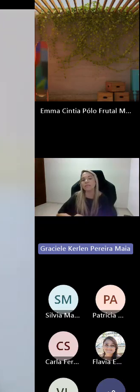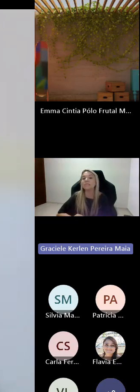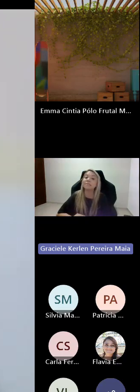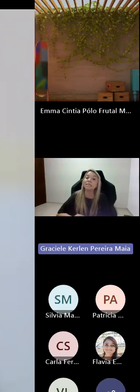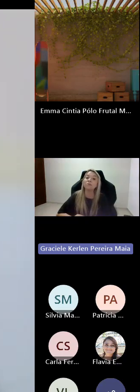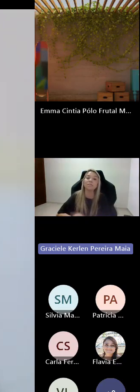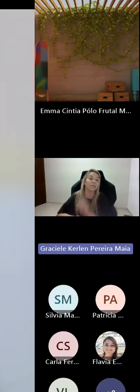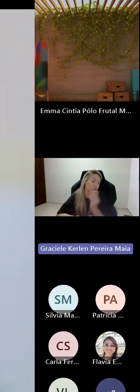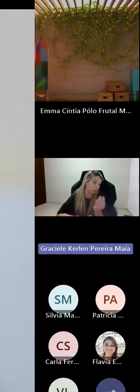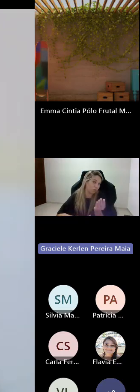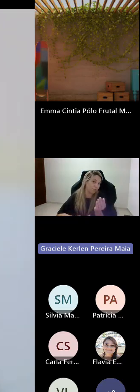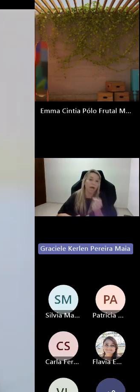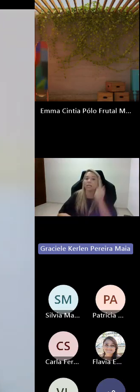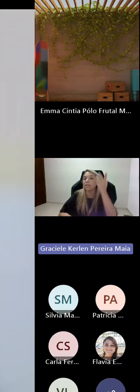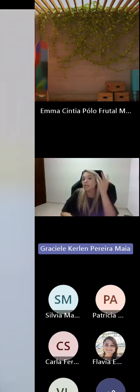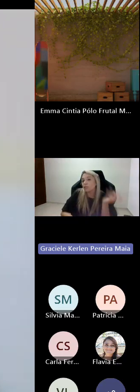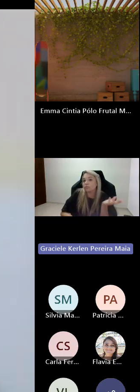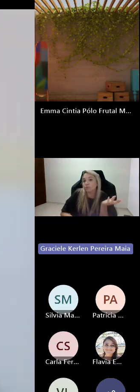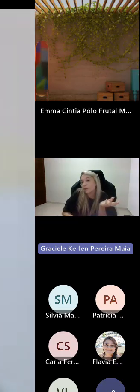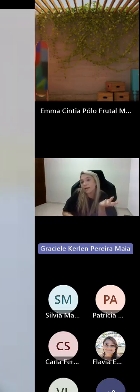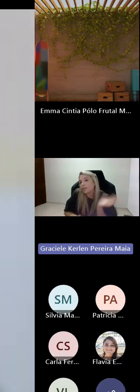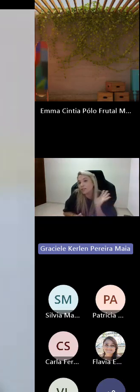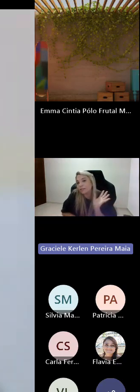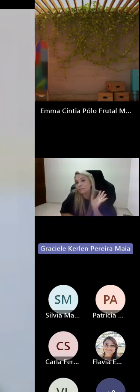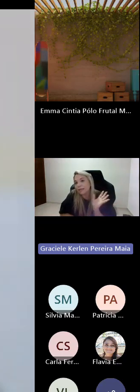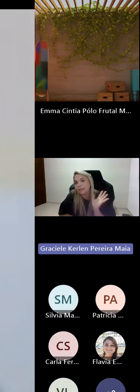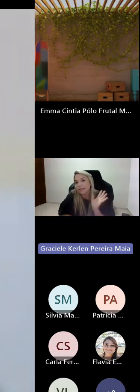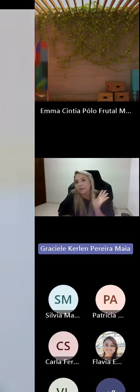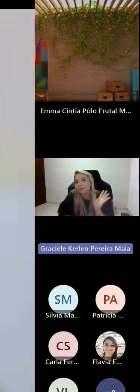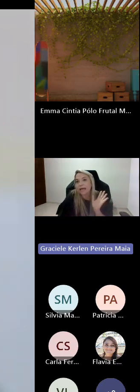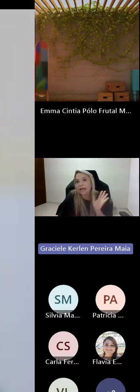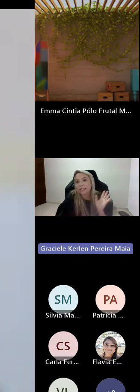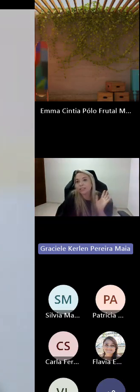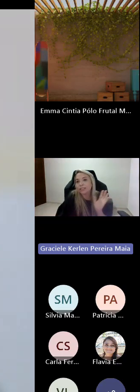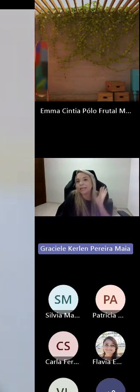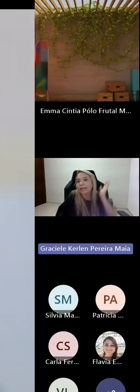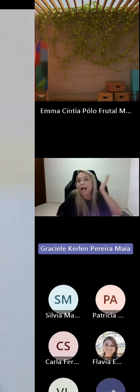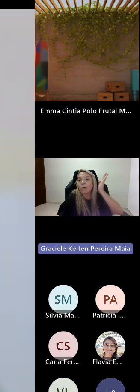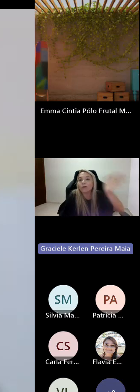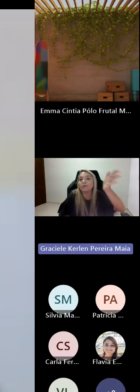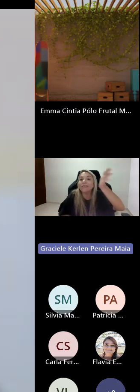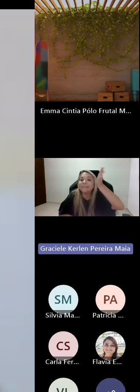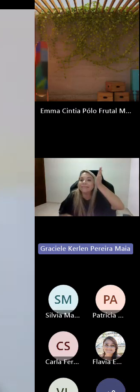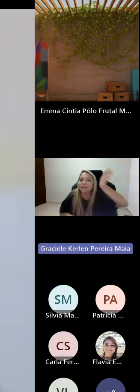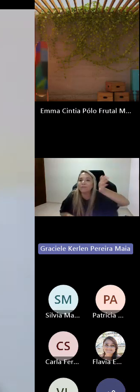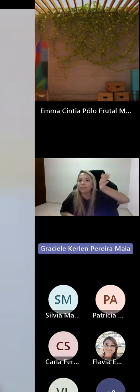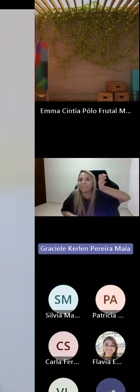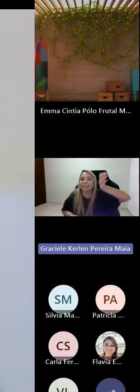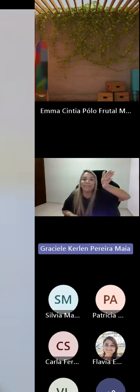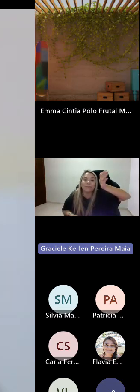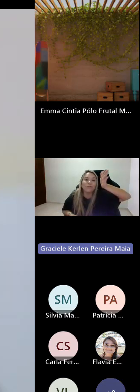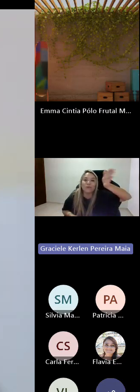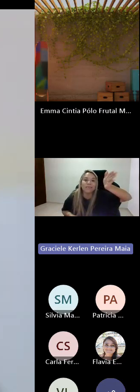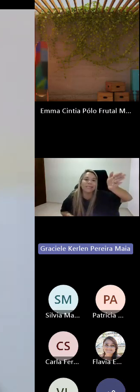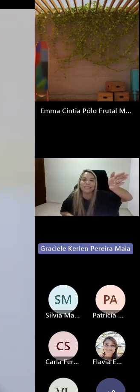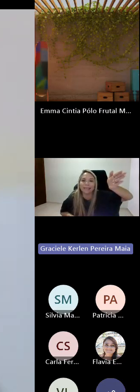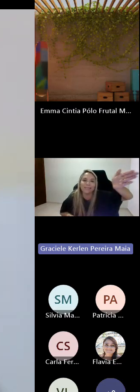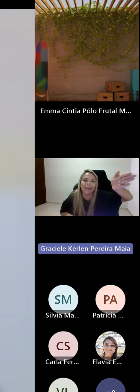junto com vocês, se Deus quiser, junto com o Isaac, junto com a Nath também. O Isaac, tadinha, me agarrou hoje o dia inteiro, viu, gente? Ele estava